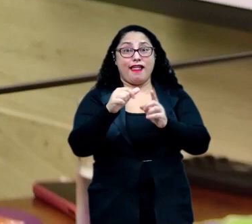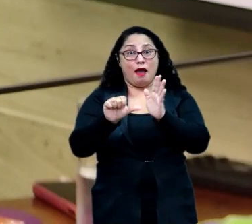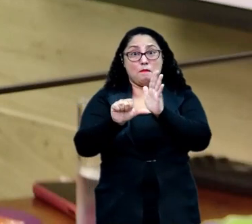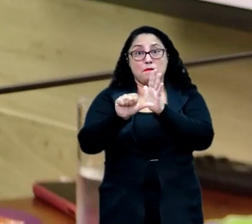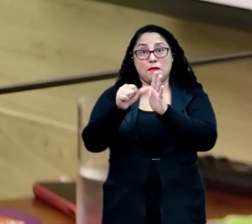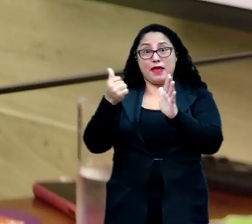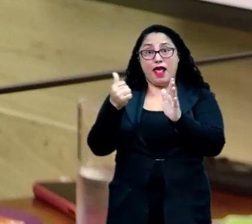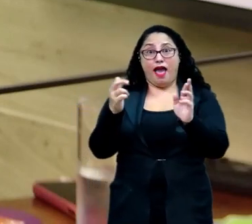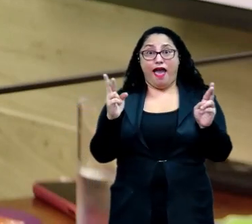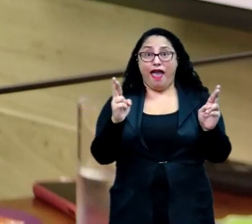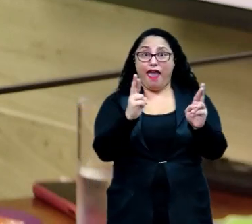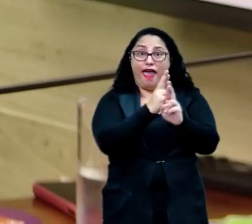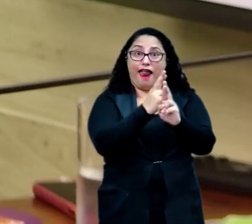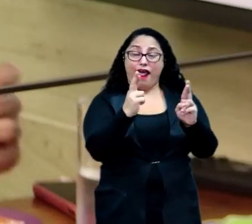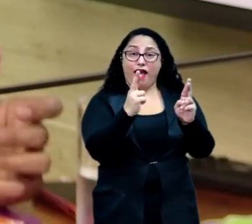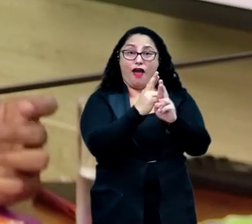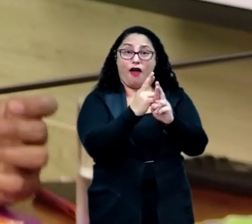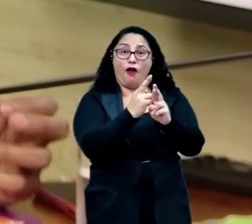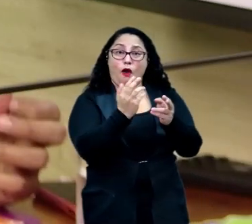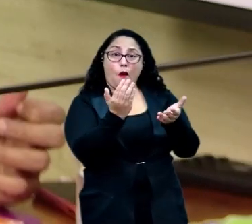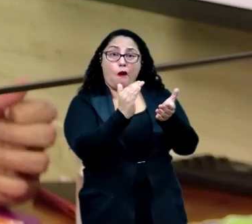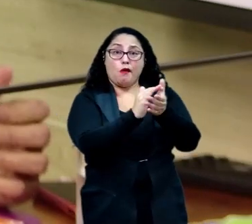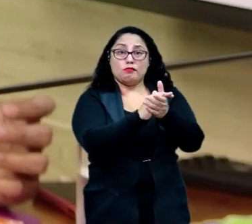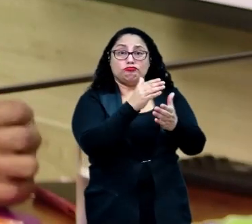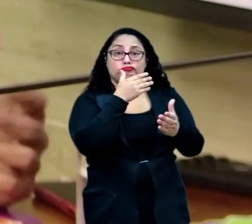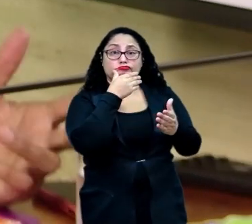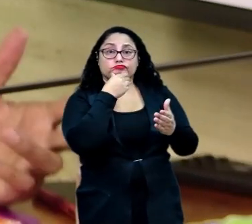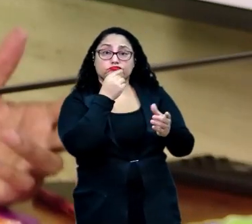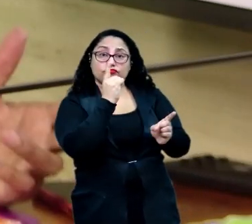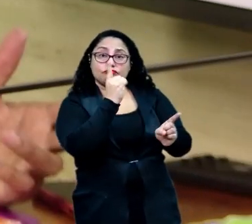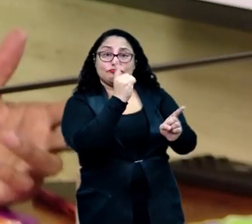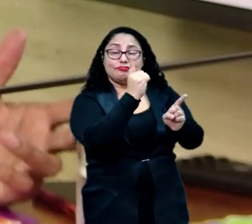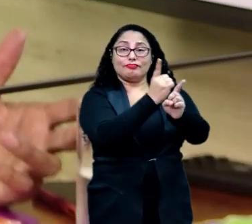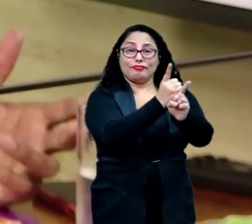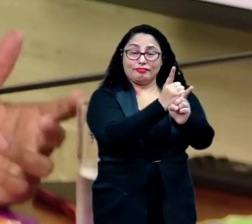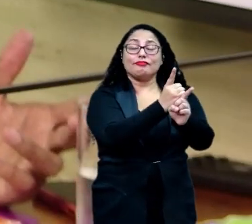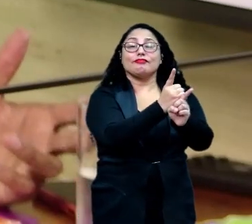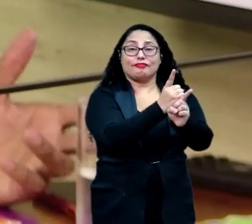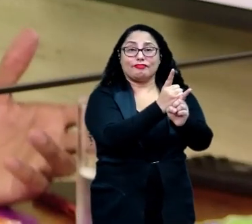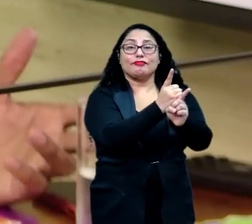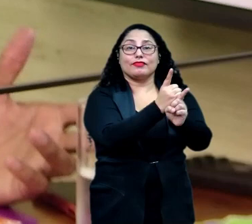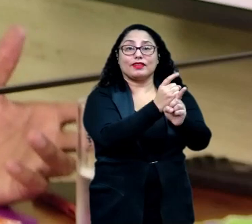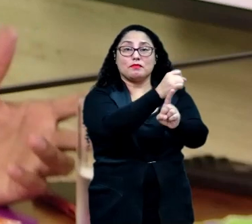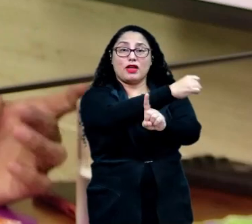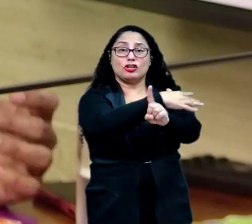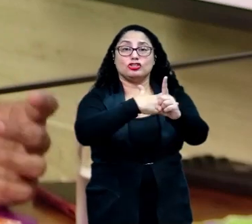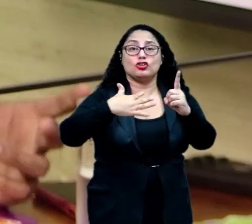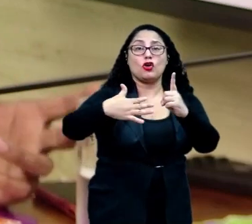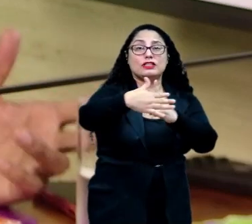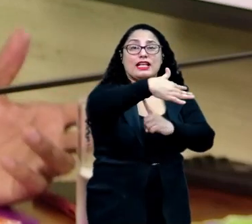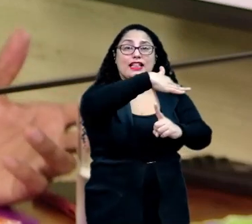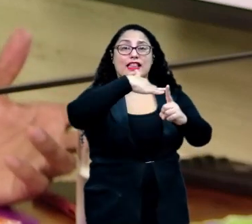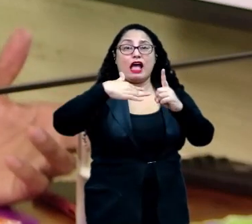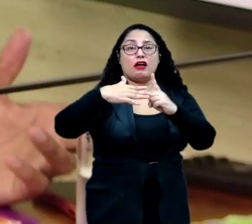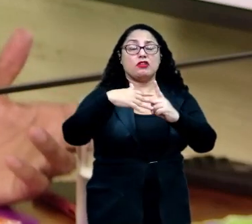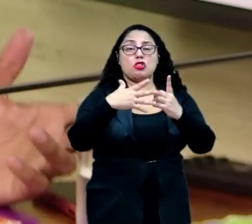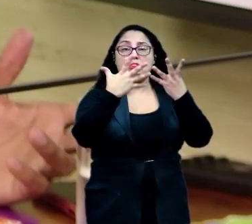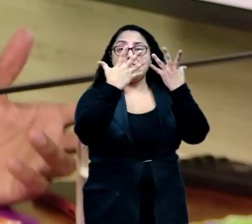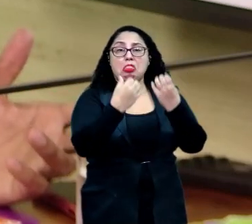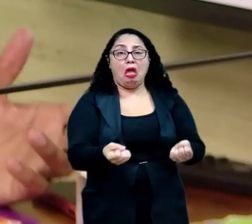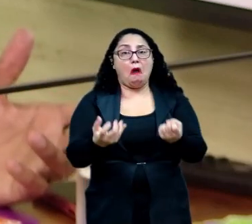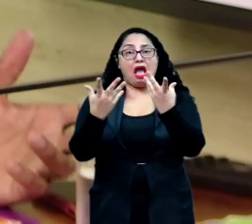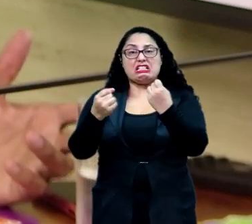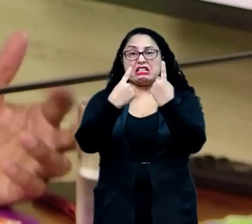primeira relação homoafetiva, eu encontrei uma sociedade que me negava de todas